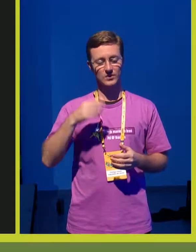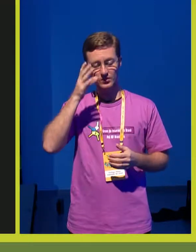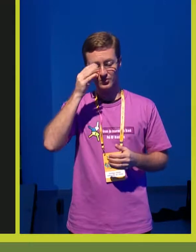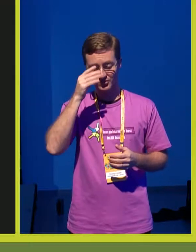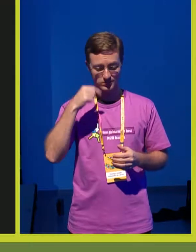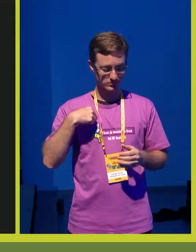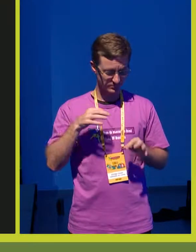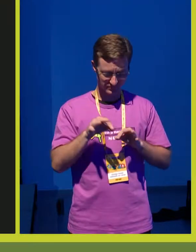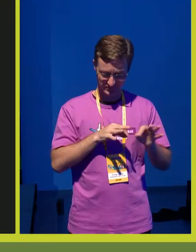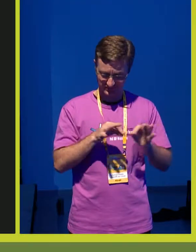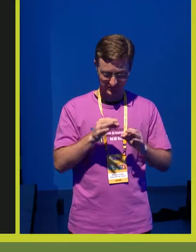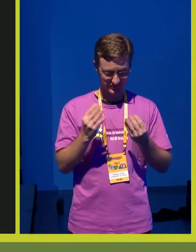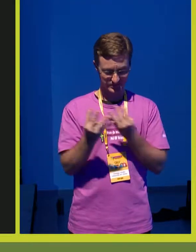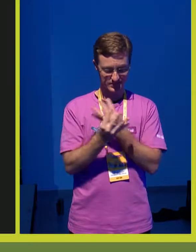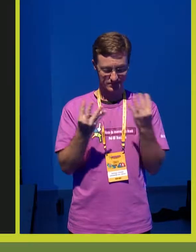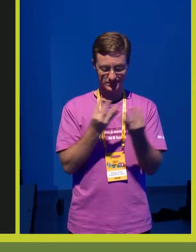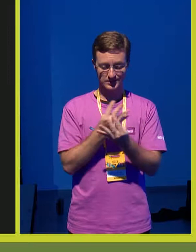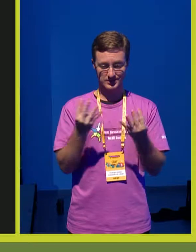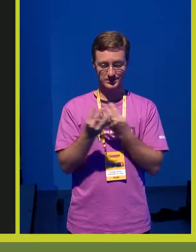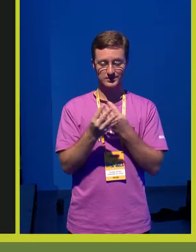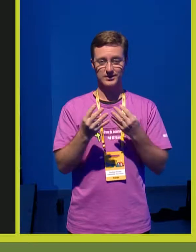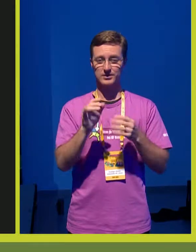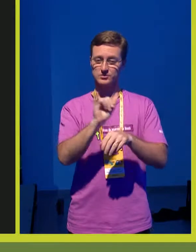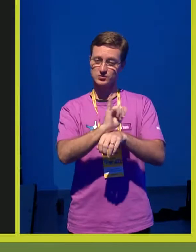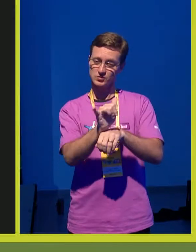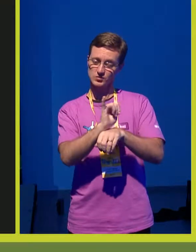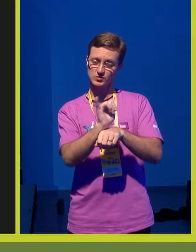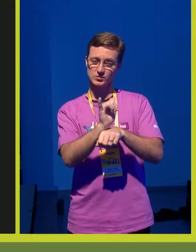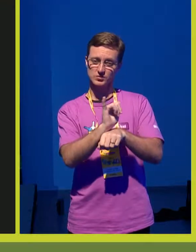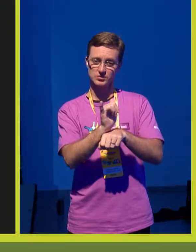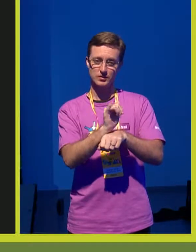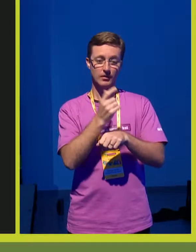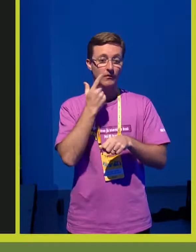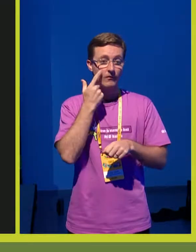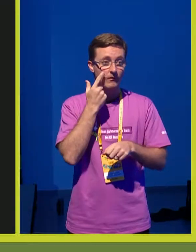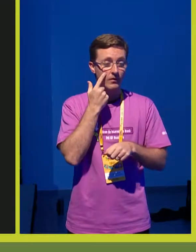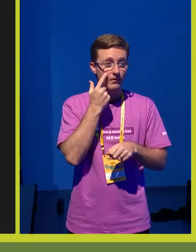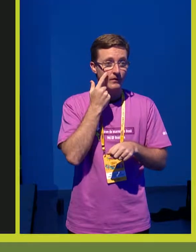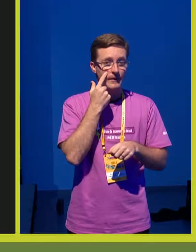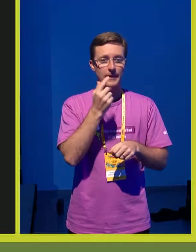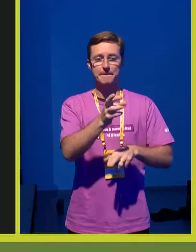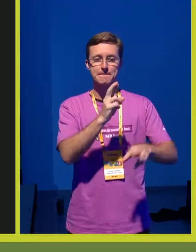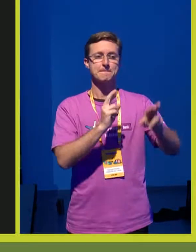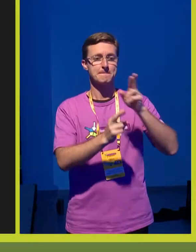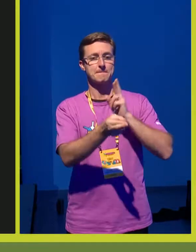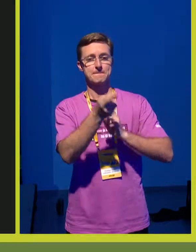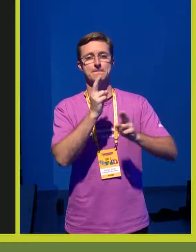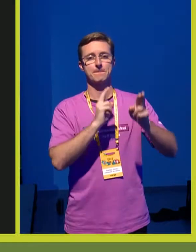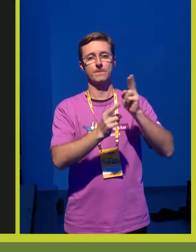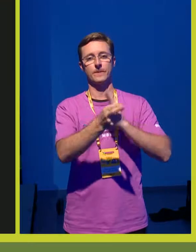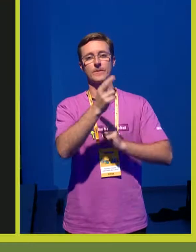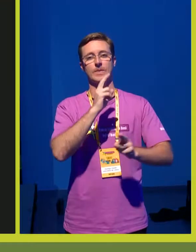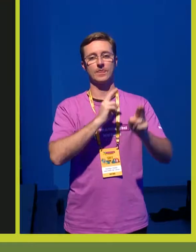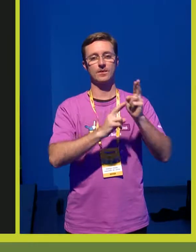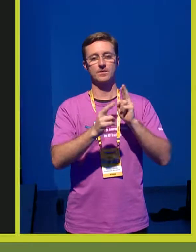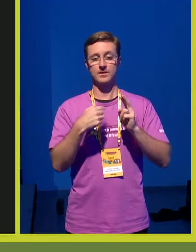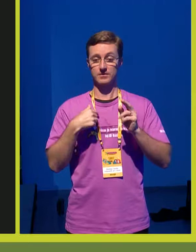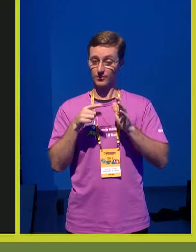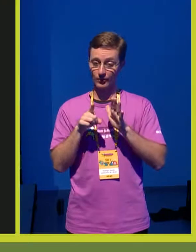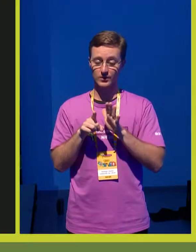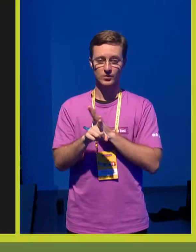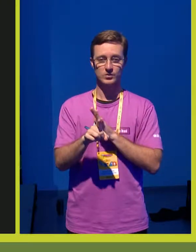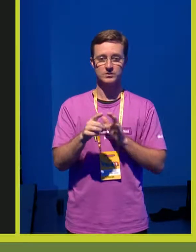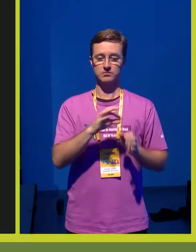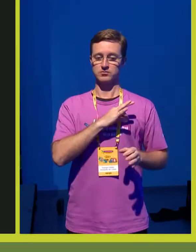apresentação outro dia e eu entrei no youtube e fui vendo respostas que as pessoas já tinham dado exatamente a essa pergunta